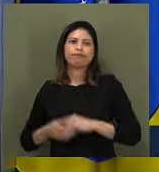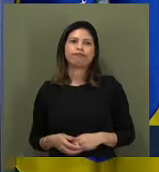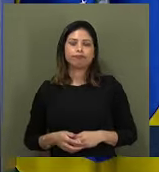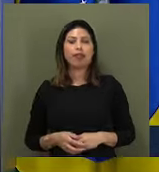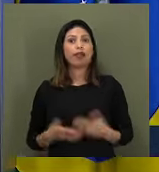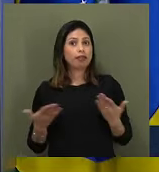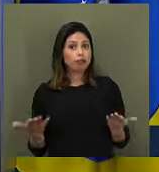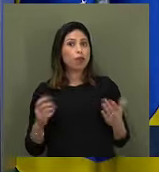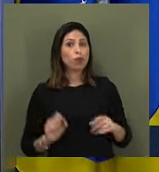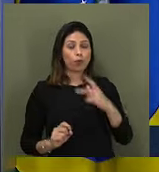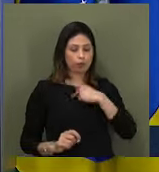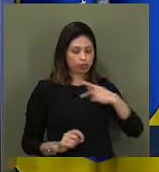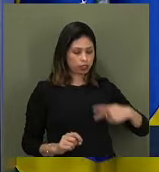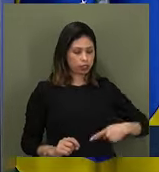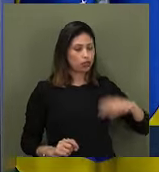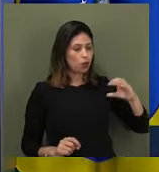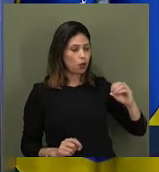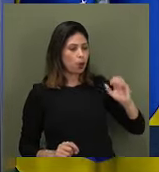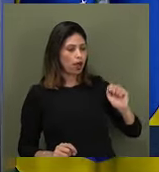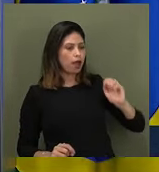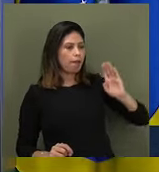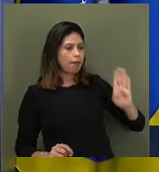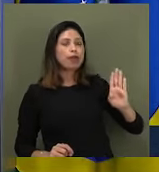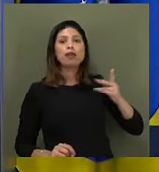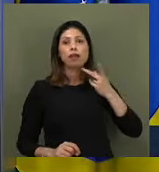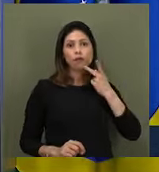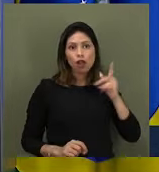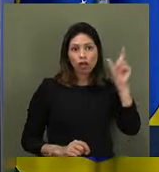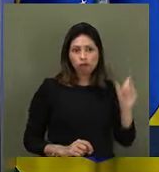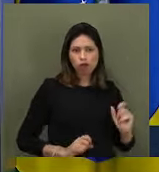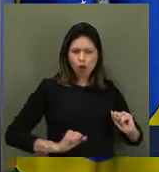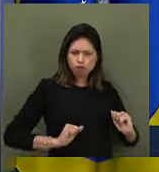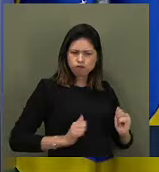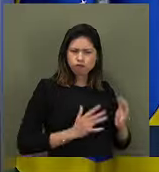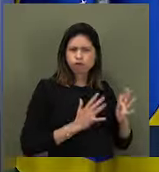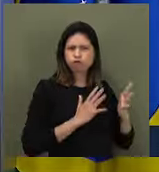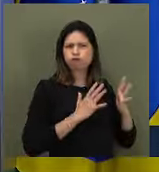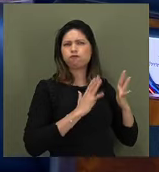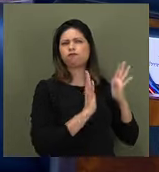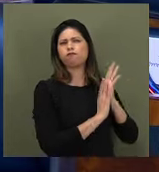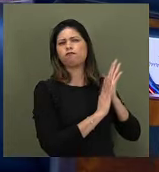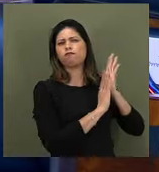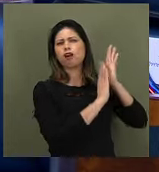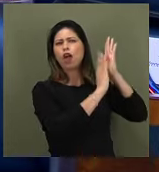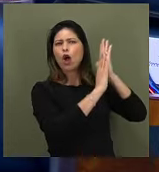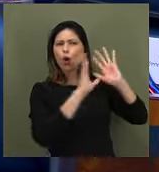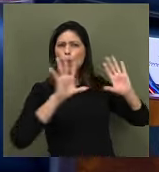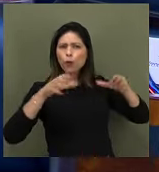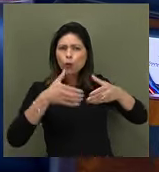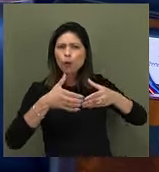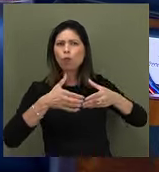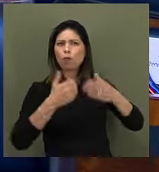da OAB Dr Simonete foi fortemente aplaudido por uma grande plateia formada por advogados